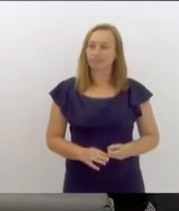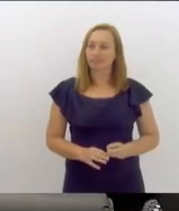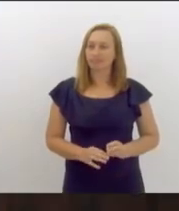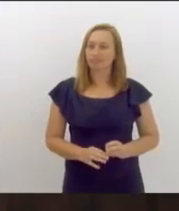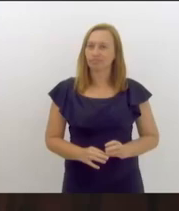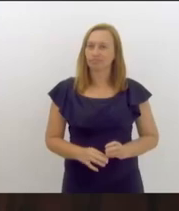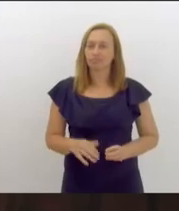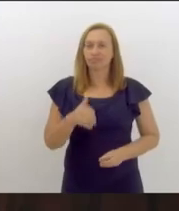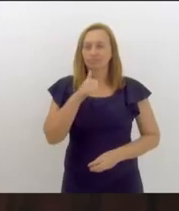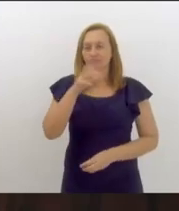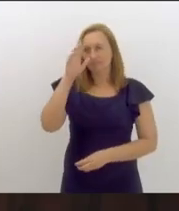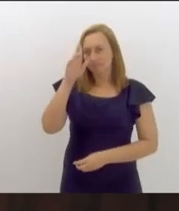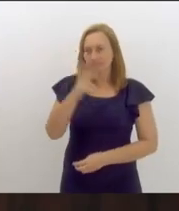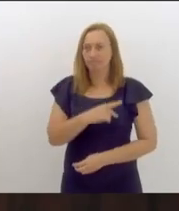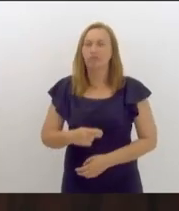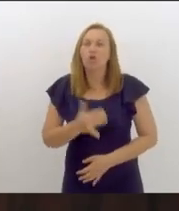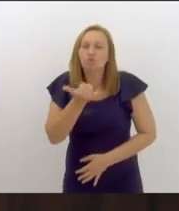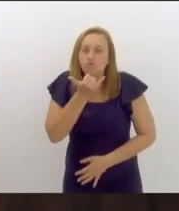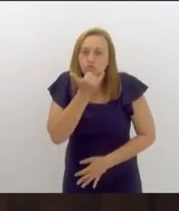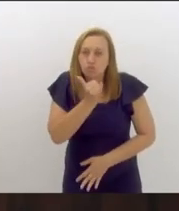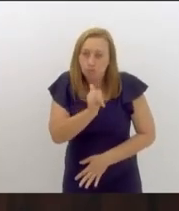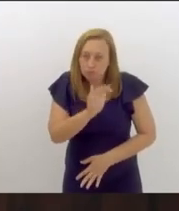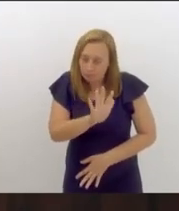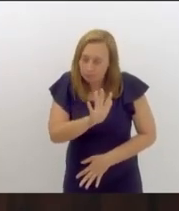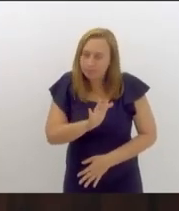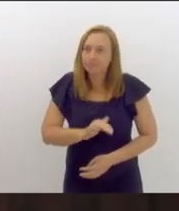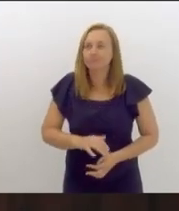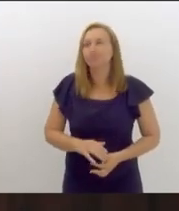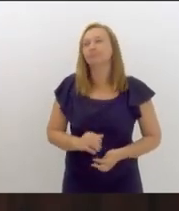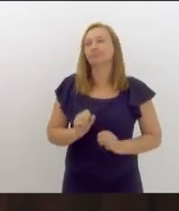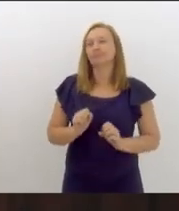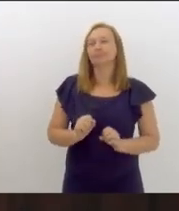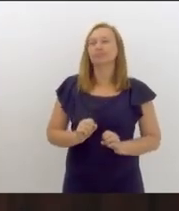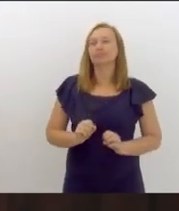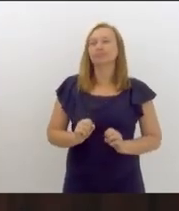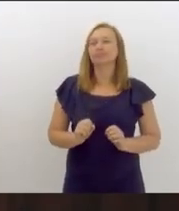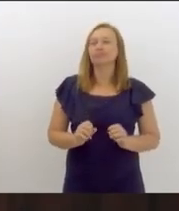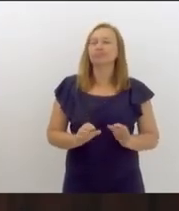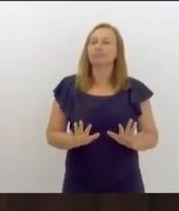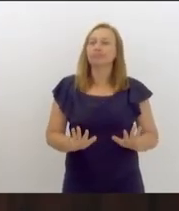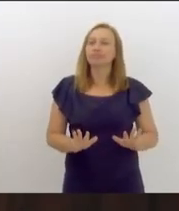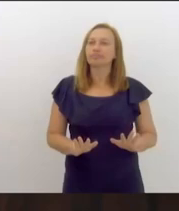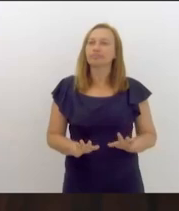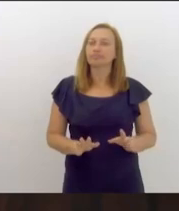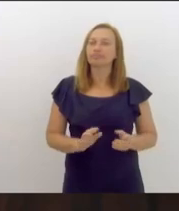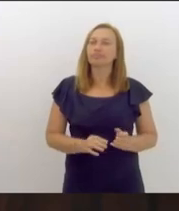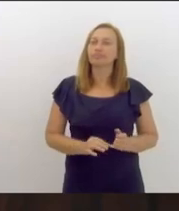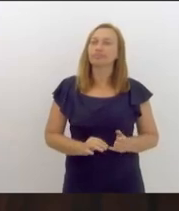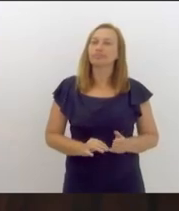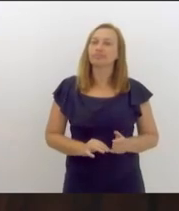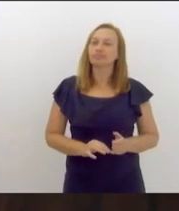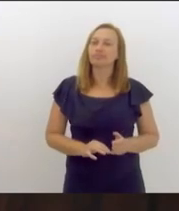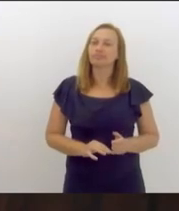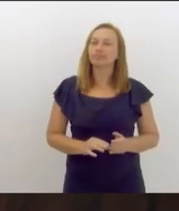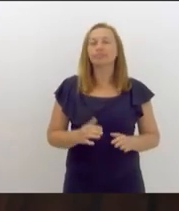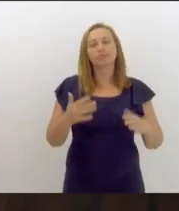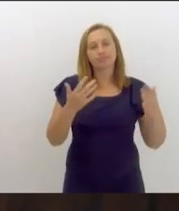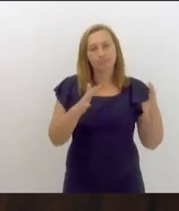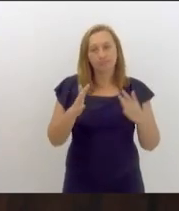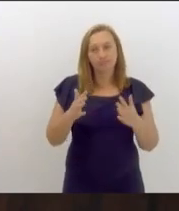desculpa eu fui atender aqui que ela tá presidência podia ser alguma solução tão